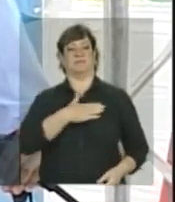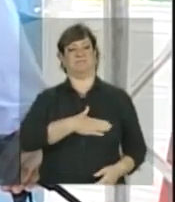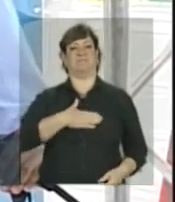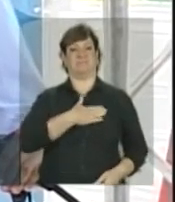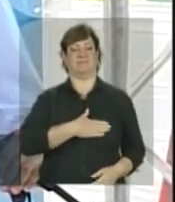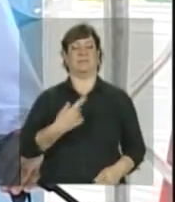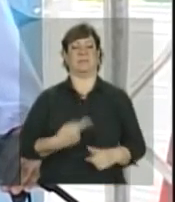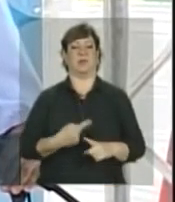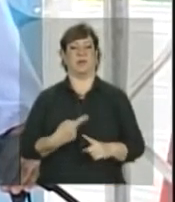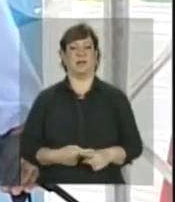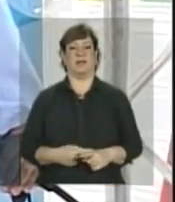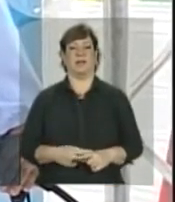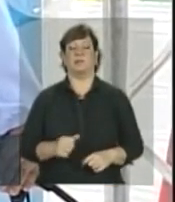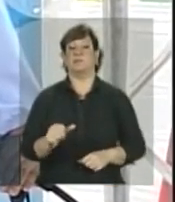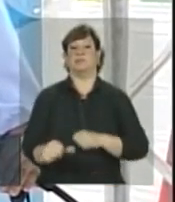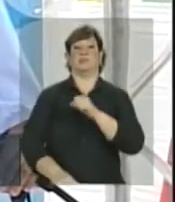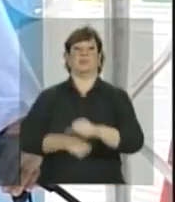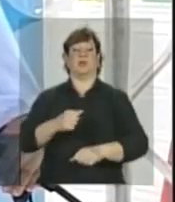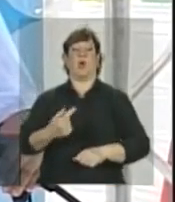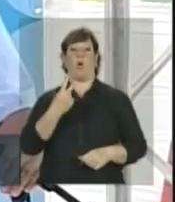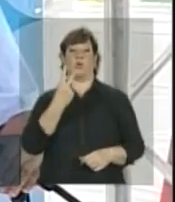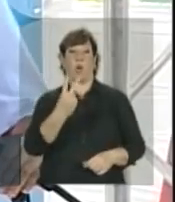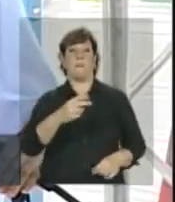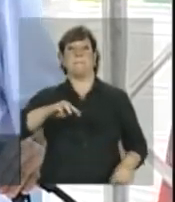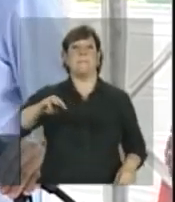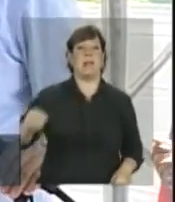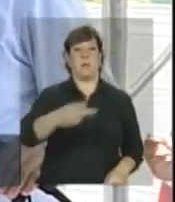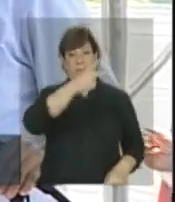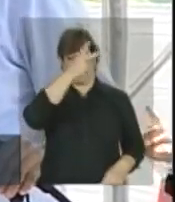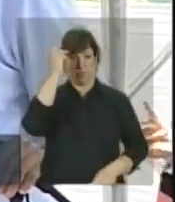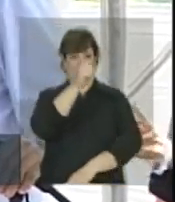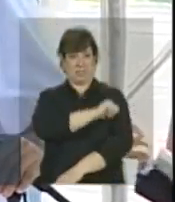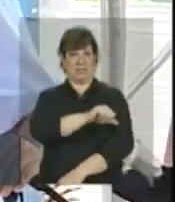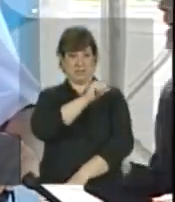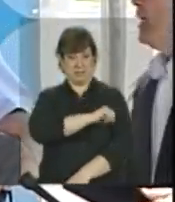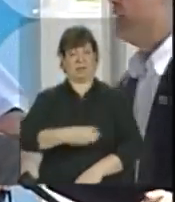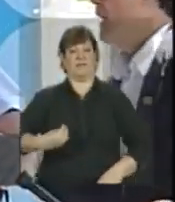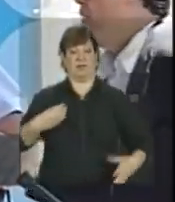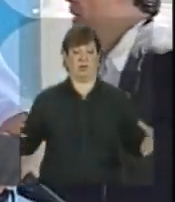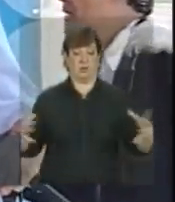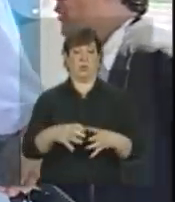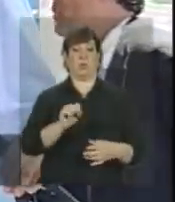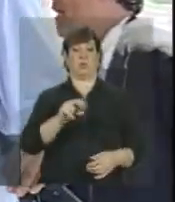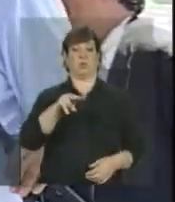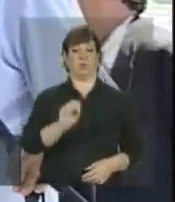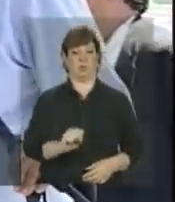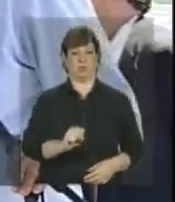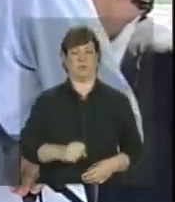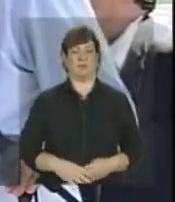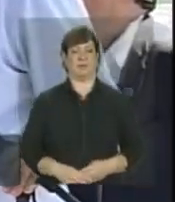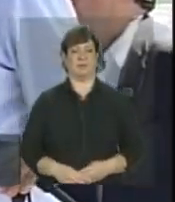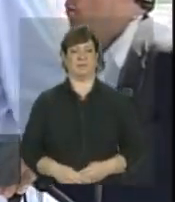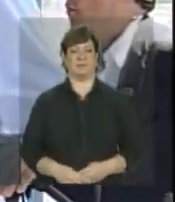marca histórica, uma marca de 2 milhões de cariocas incluídos no Sistema Único de Saúde do Rio de Janeiro.